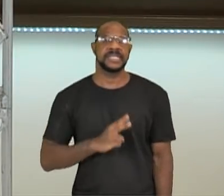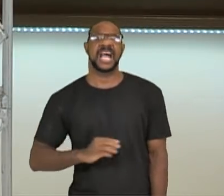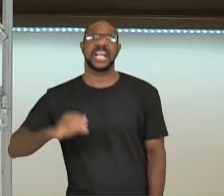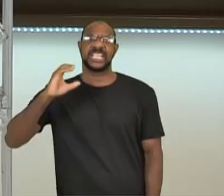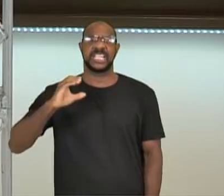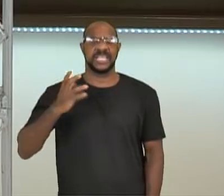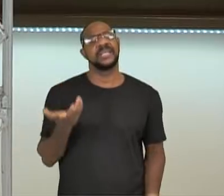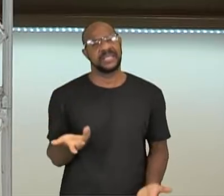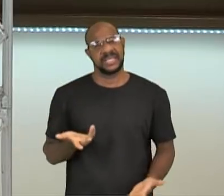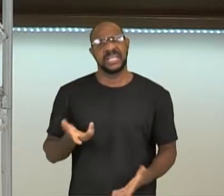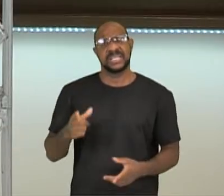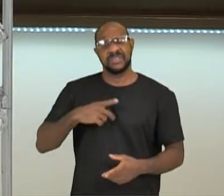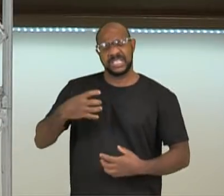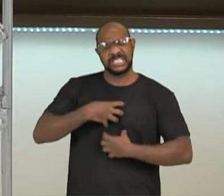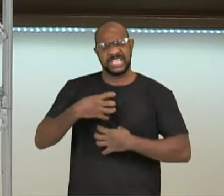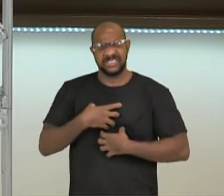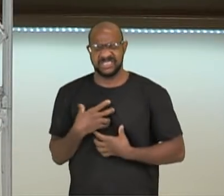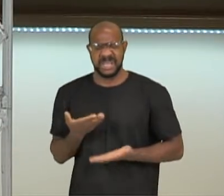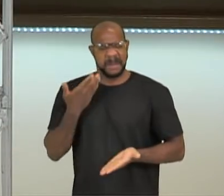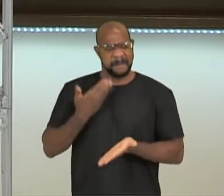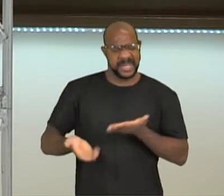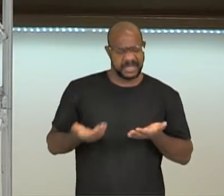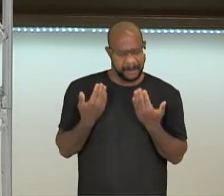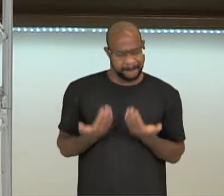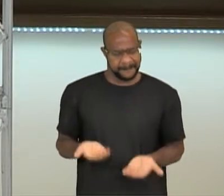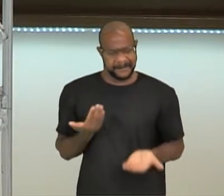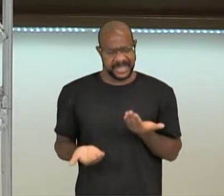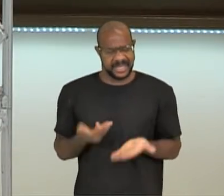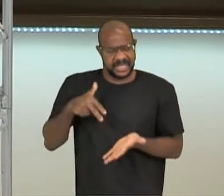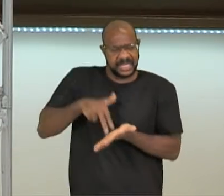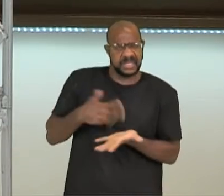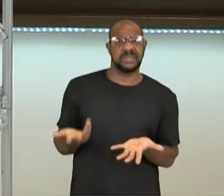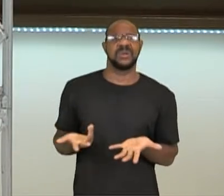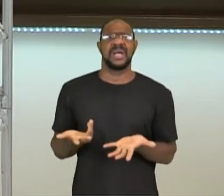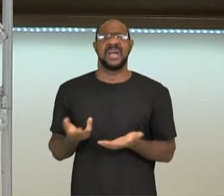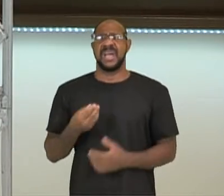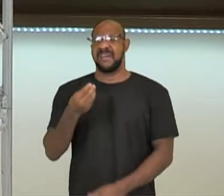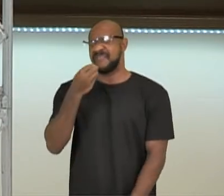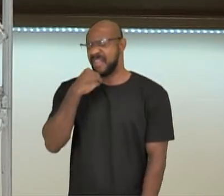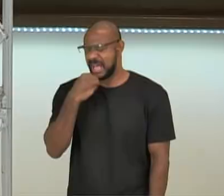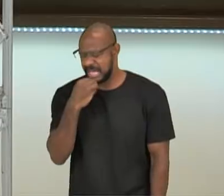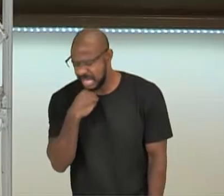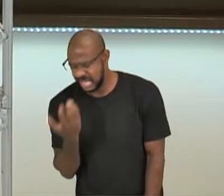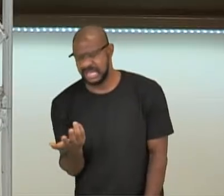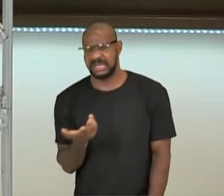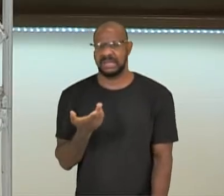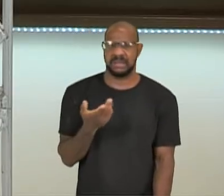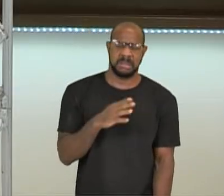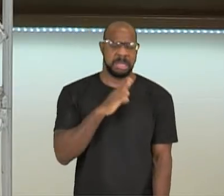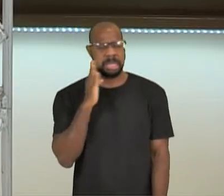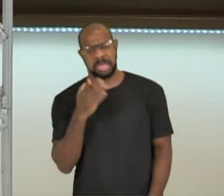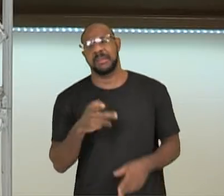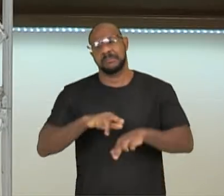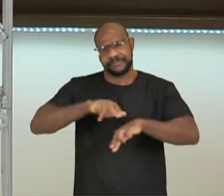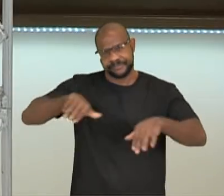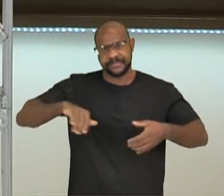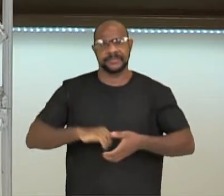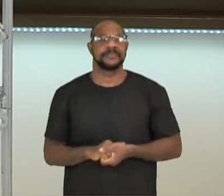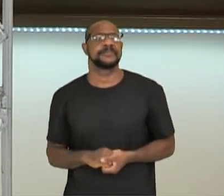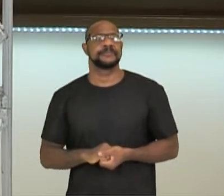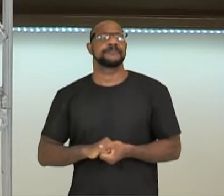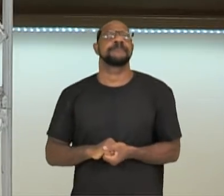de peso, fraqueza, certo? Então, a C, a pneumonia, não tem relação com a